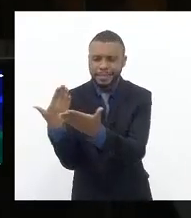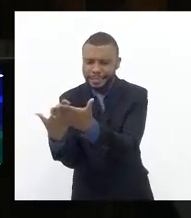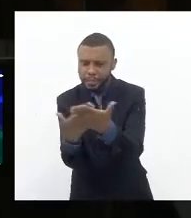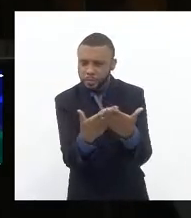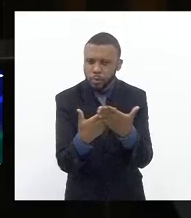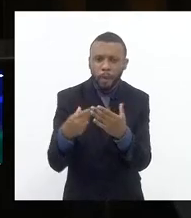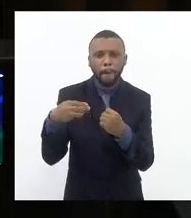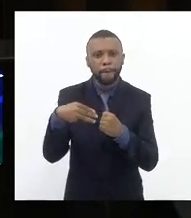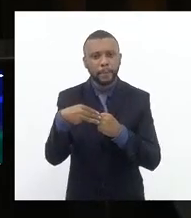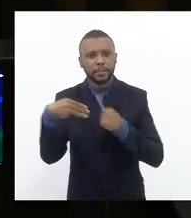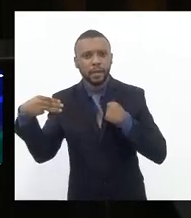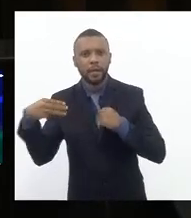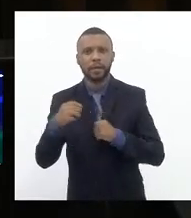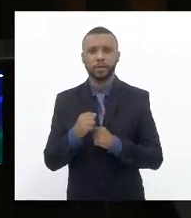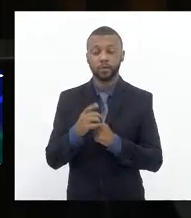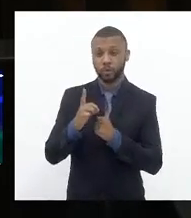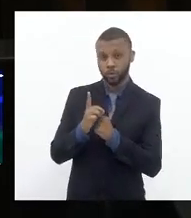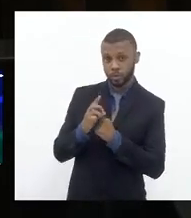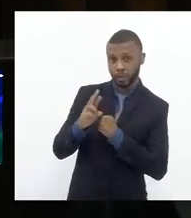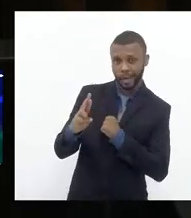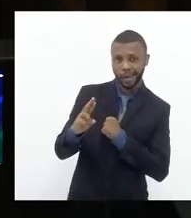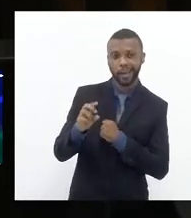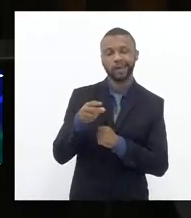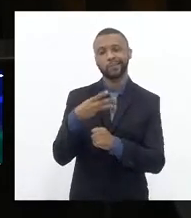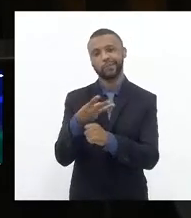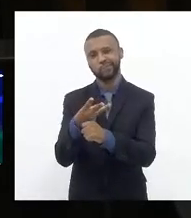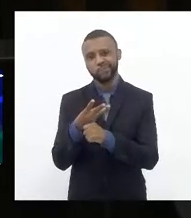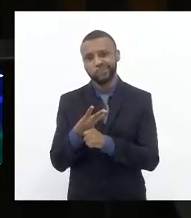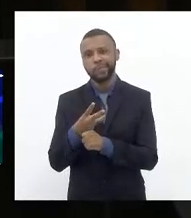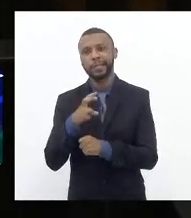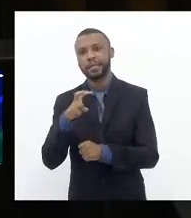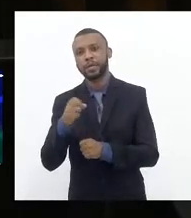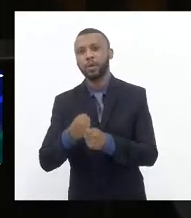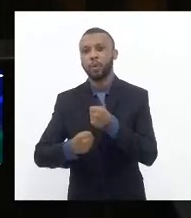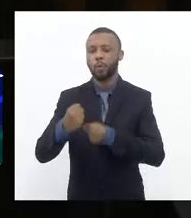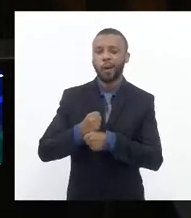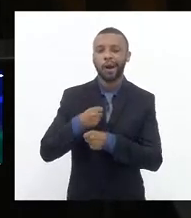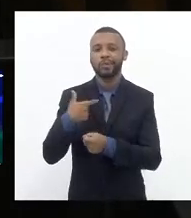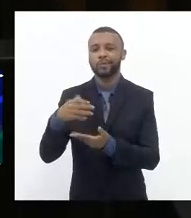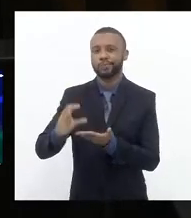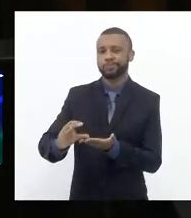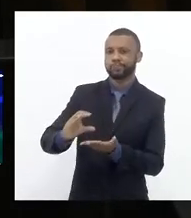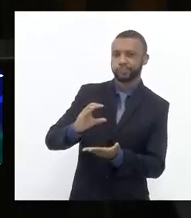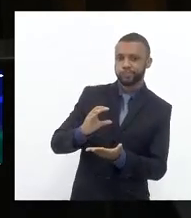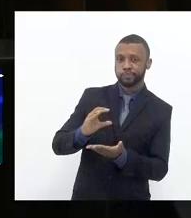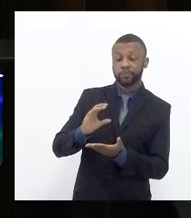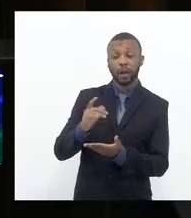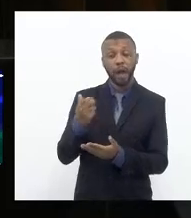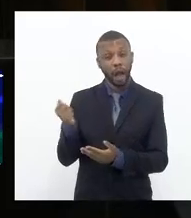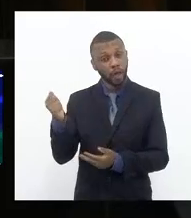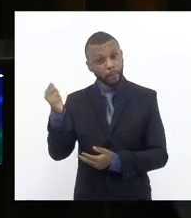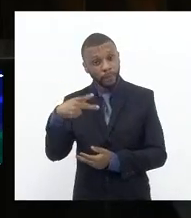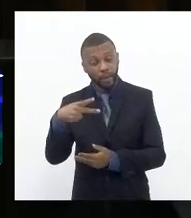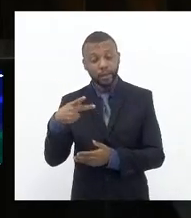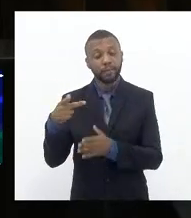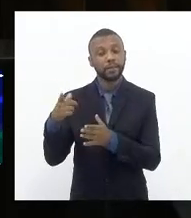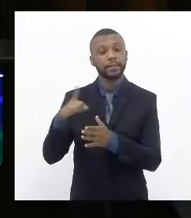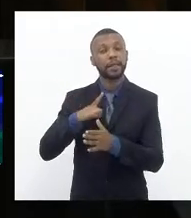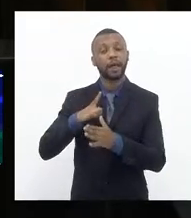doutorado, acumulou os triênios, os quinquênios, ao longo da sua aposentadoria, ele vai ter uma